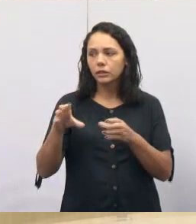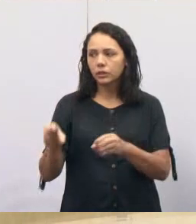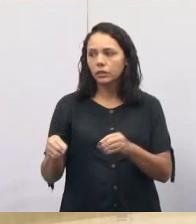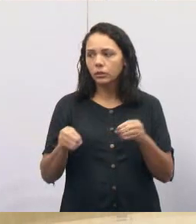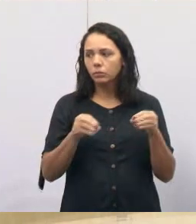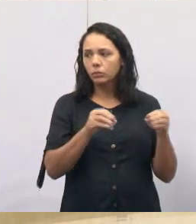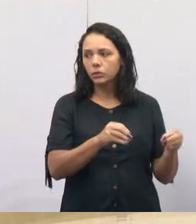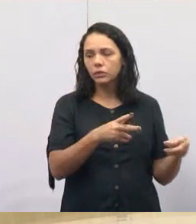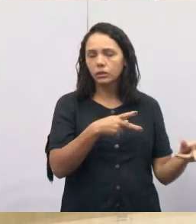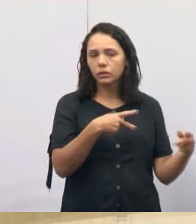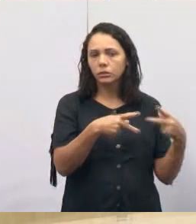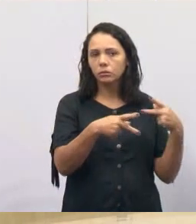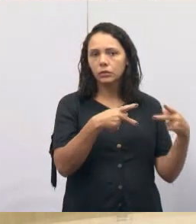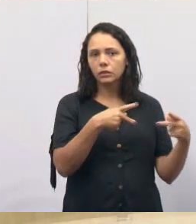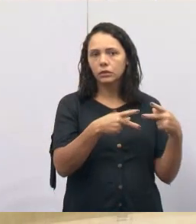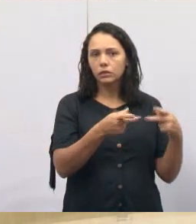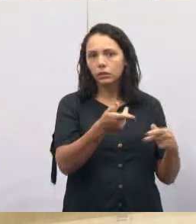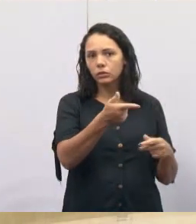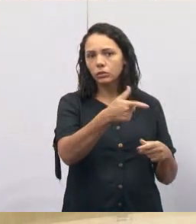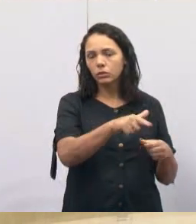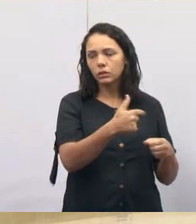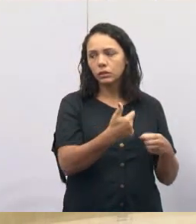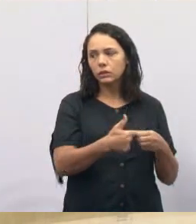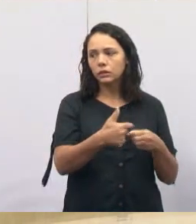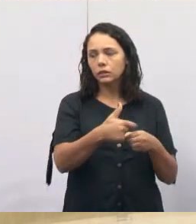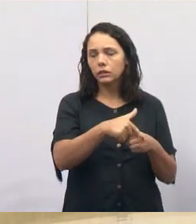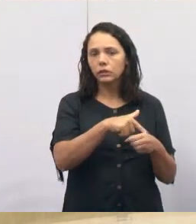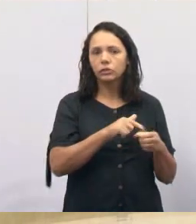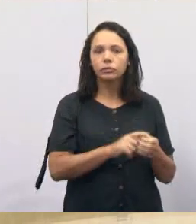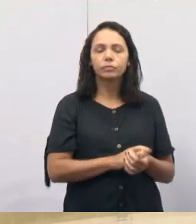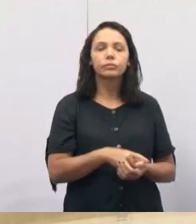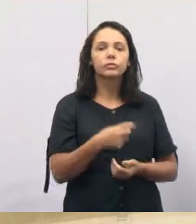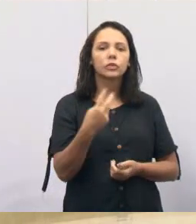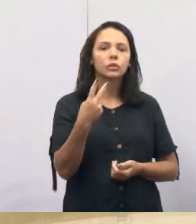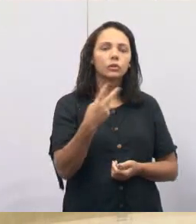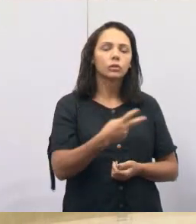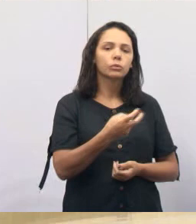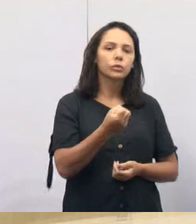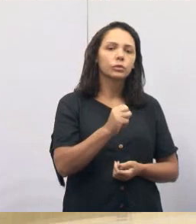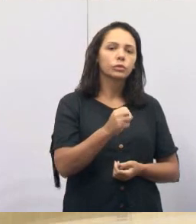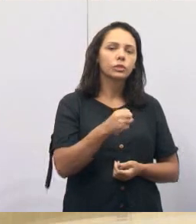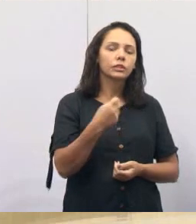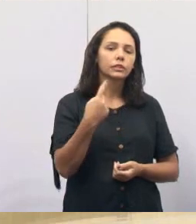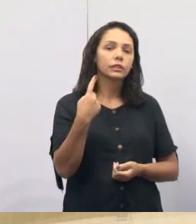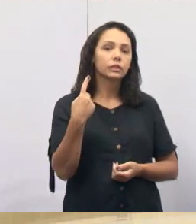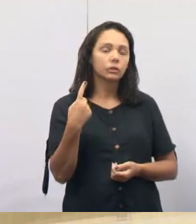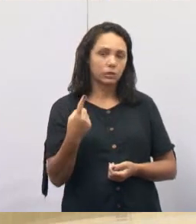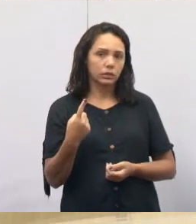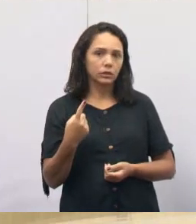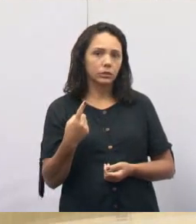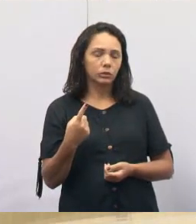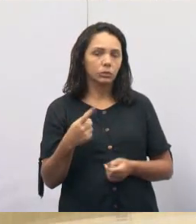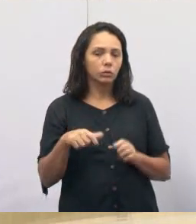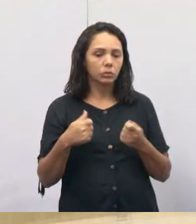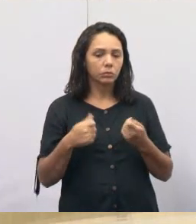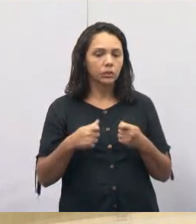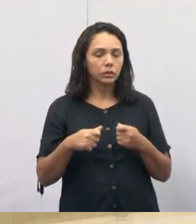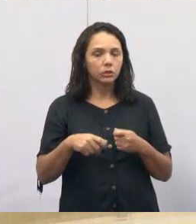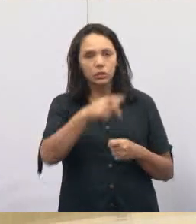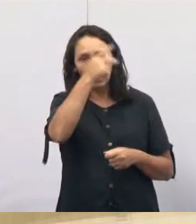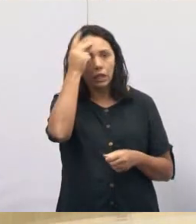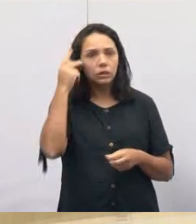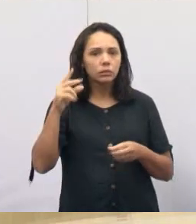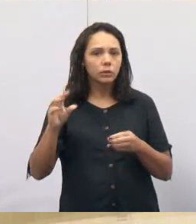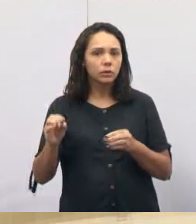atendimento na cidade de São José dos Campos e outros municípios? Foram 2.801 atendimentos eletivos de média e alta complexidade